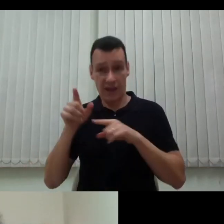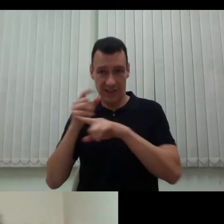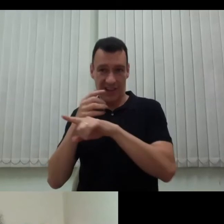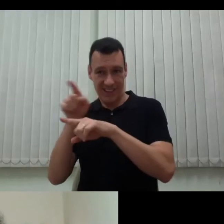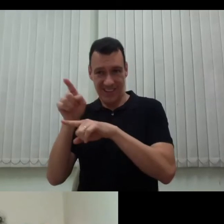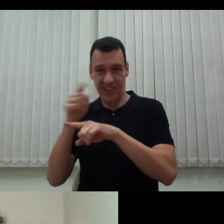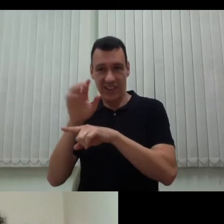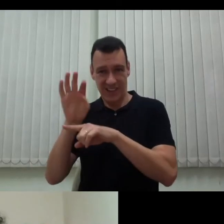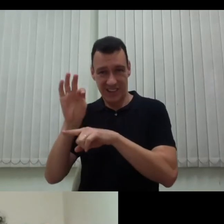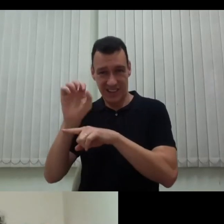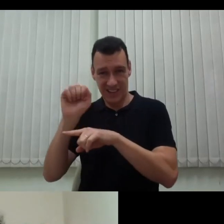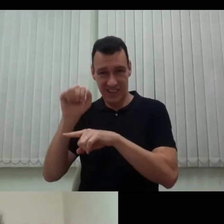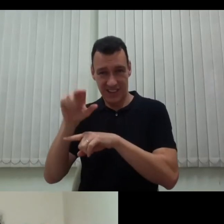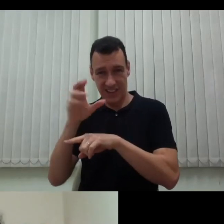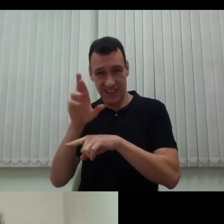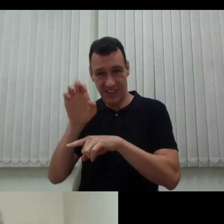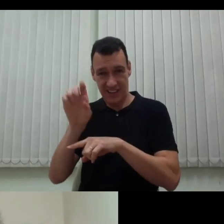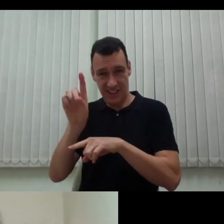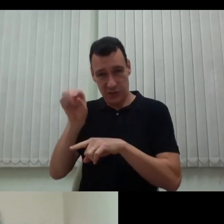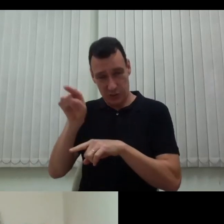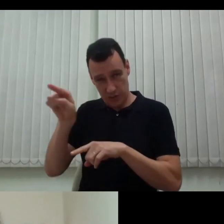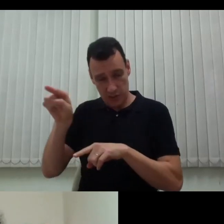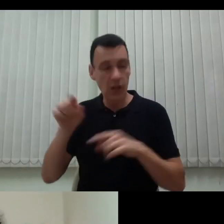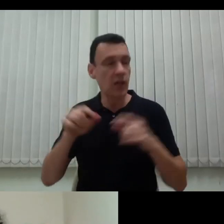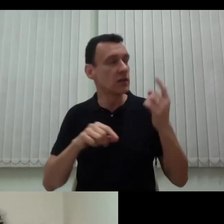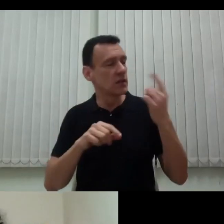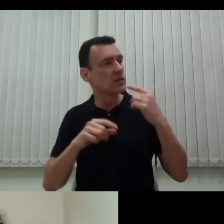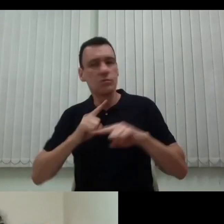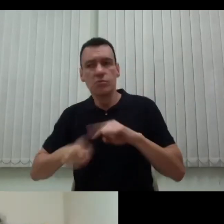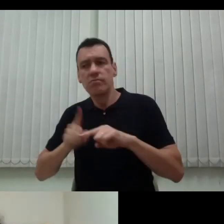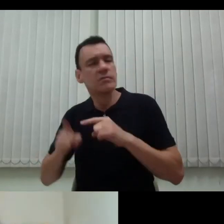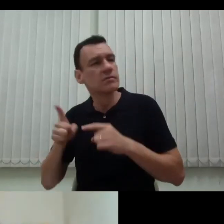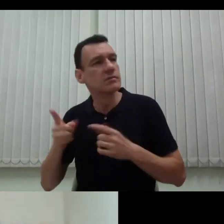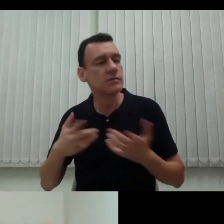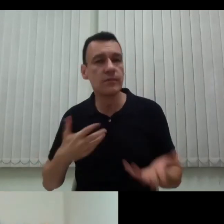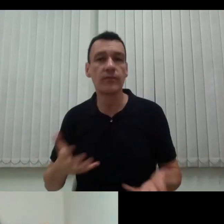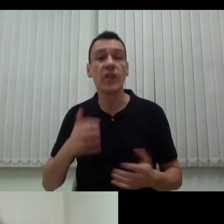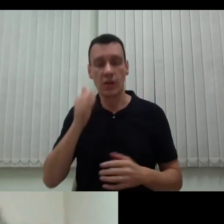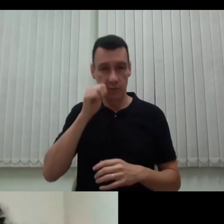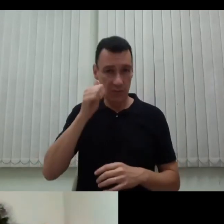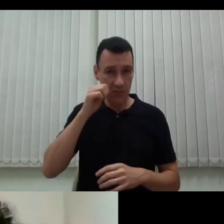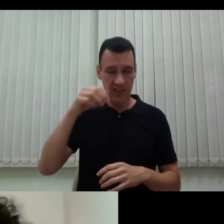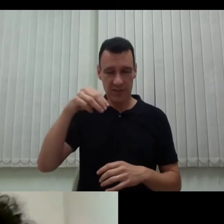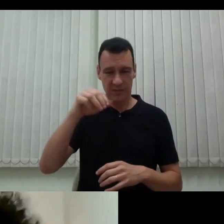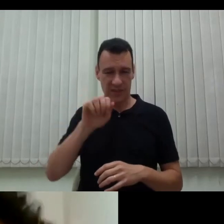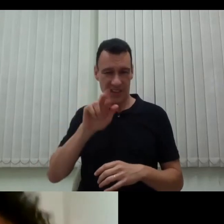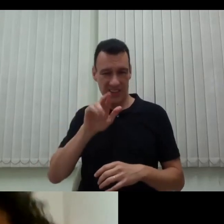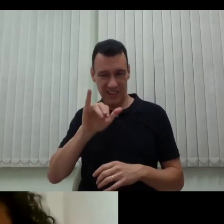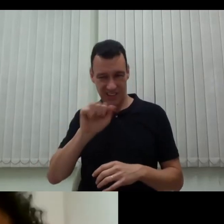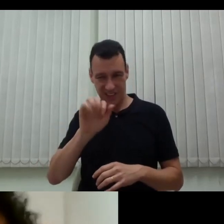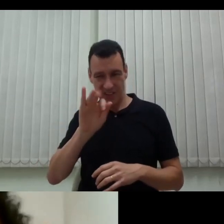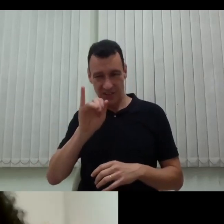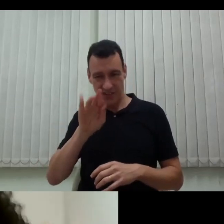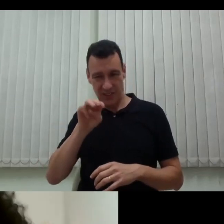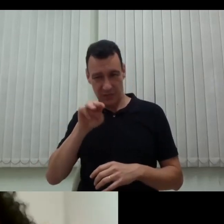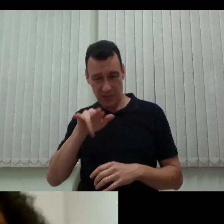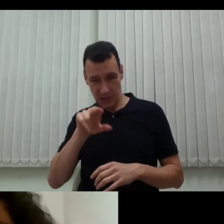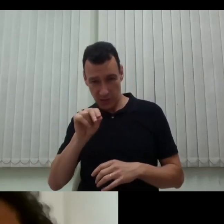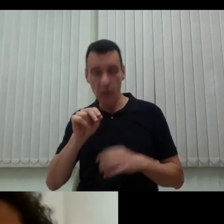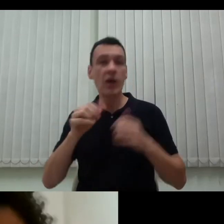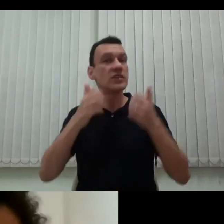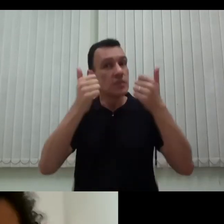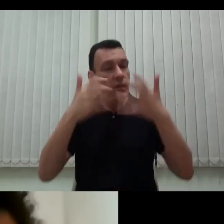Ou seja, Maria Firmina dos Reis denuncia o racismo e o patriarcado, violências